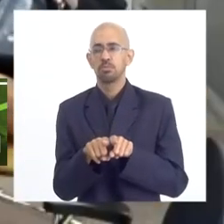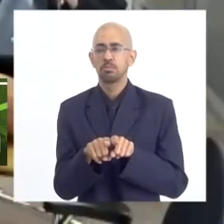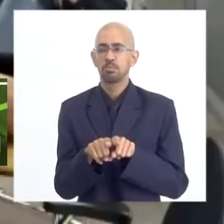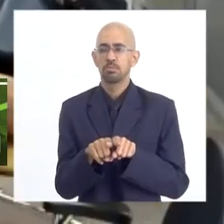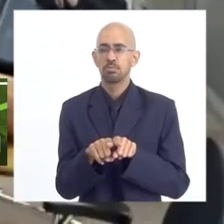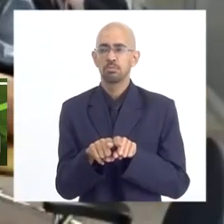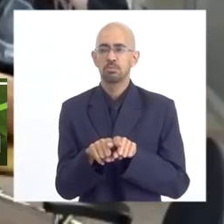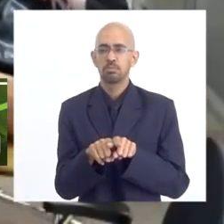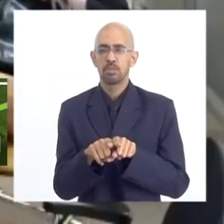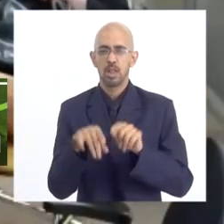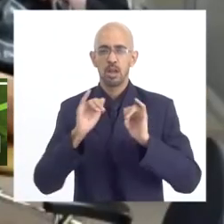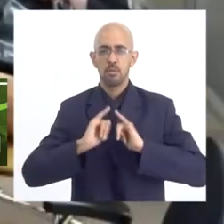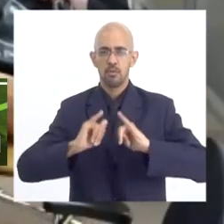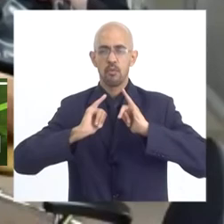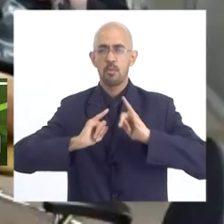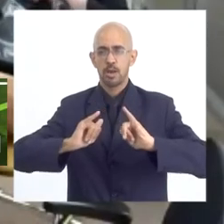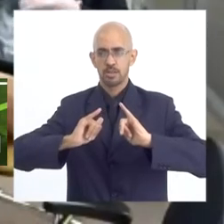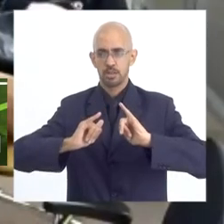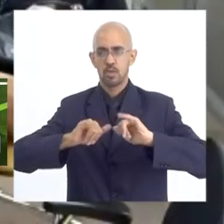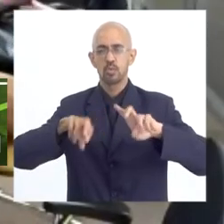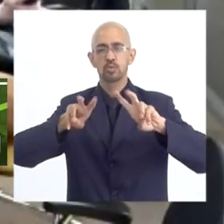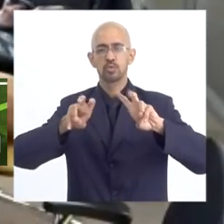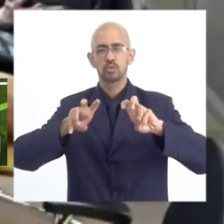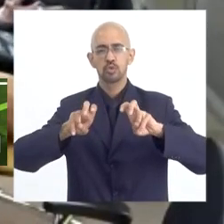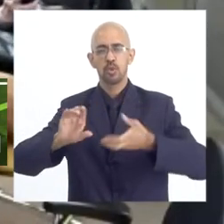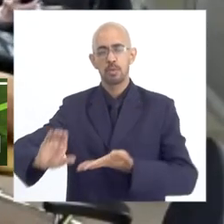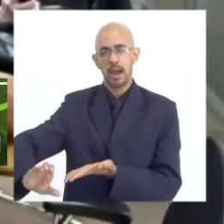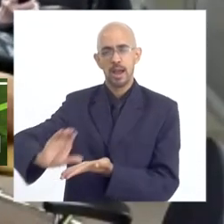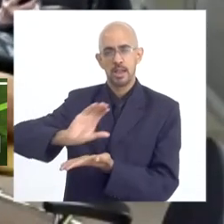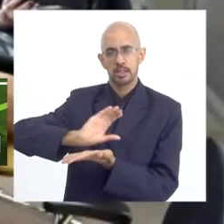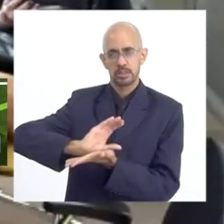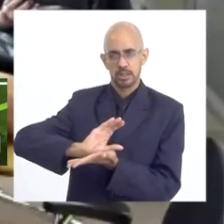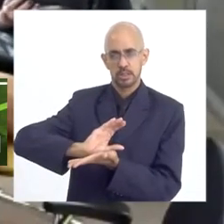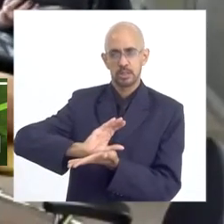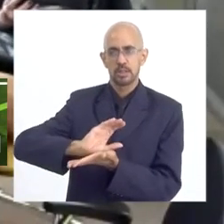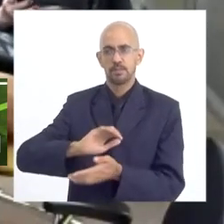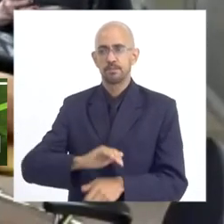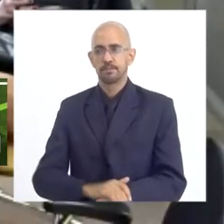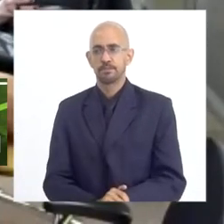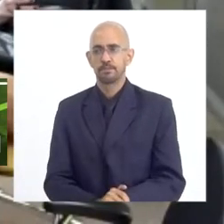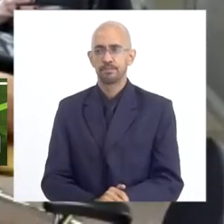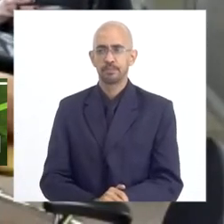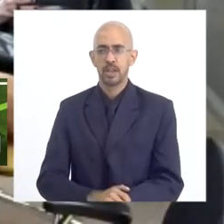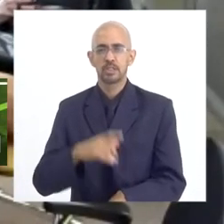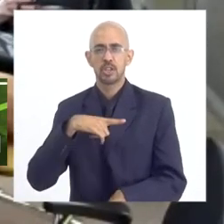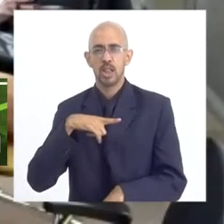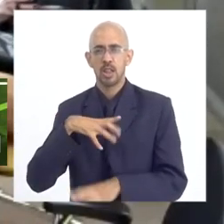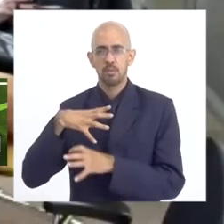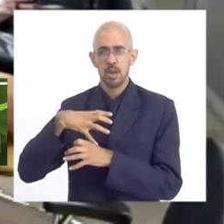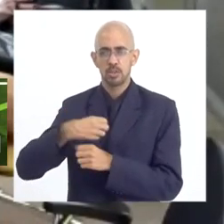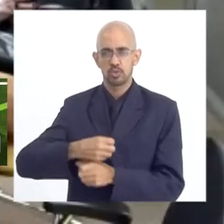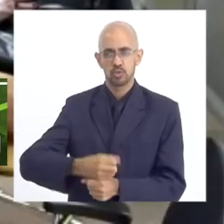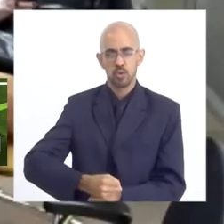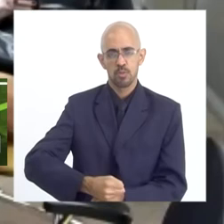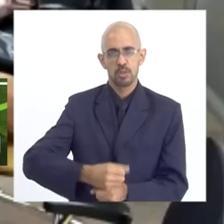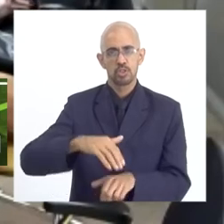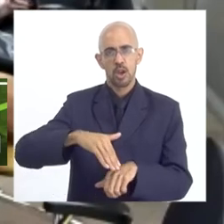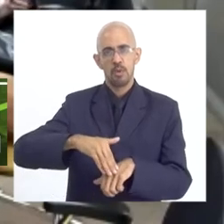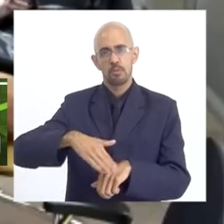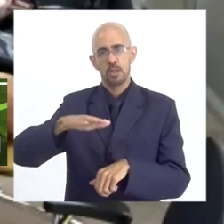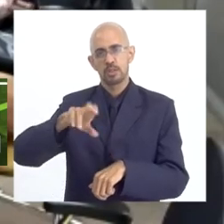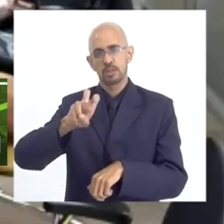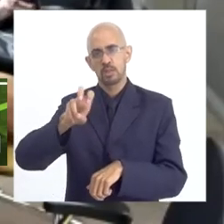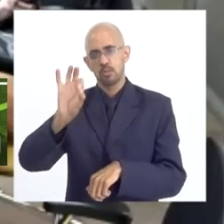dar mais uma informação aqui com relação à receita. A gente tem a projeção para o ano que vem, tem um crescimento de